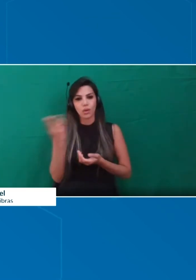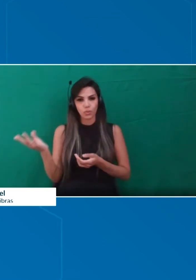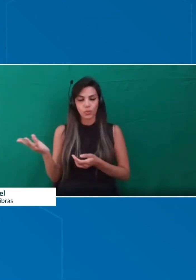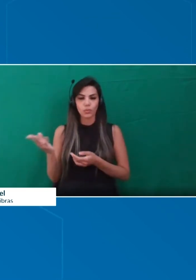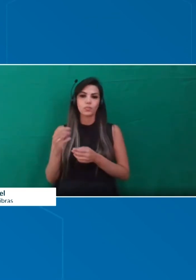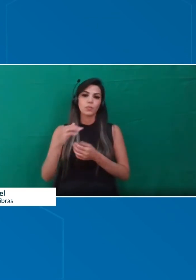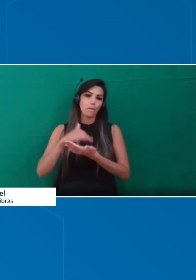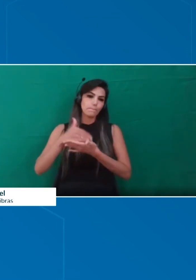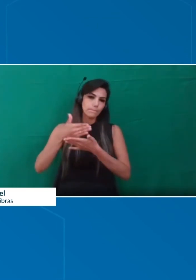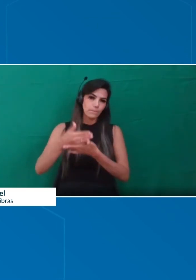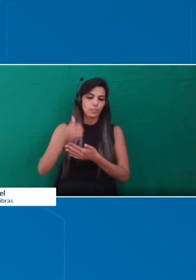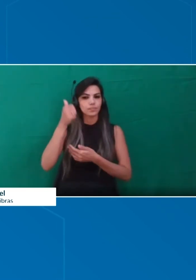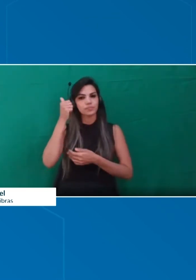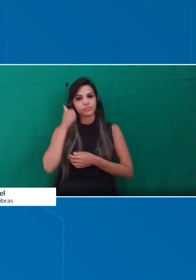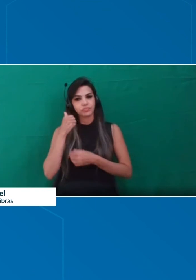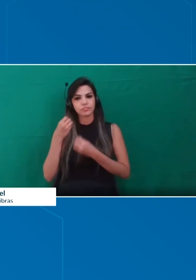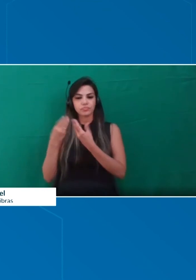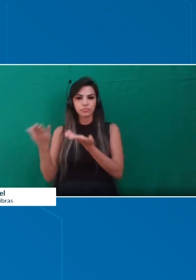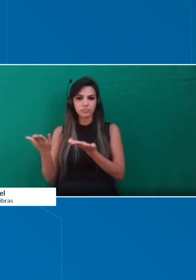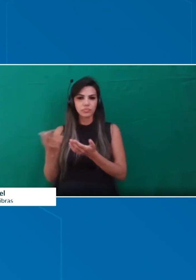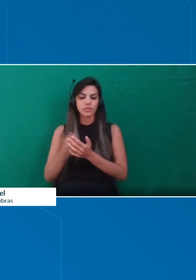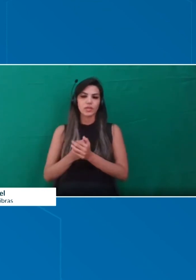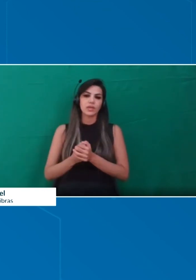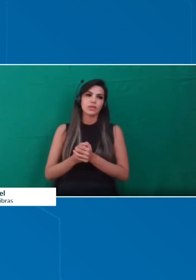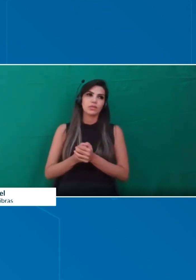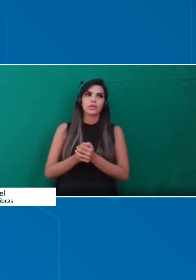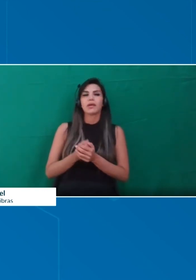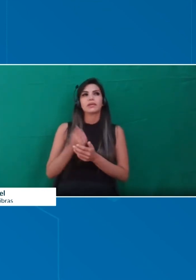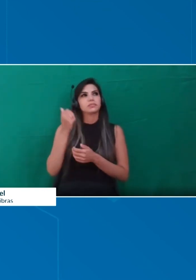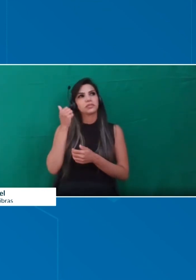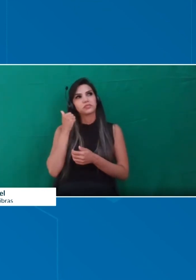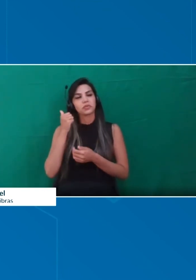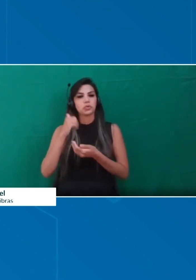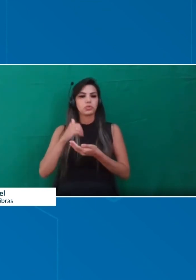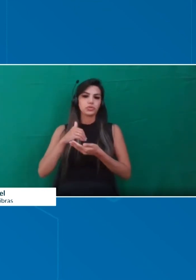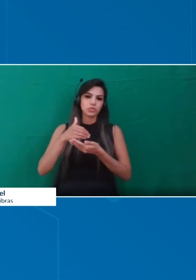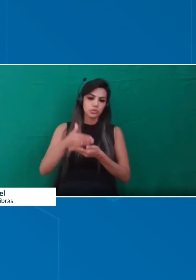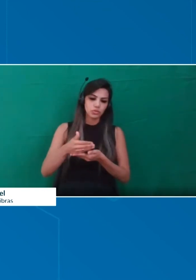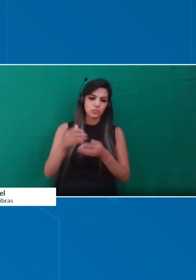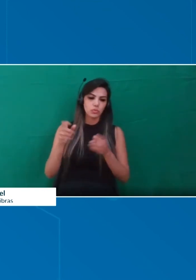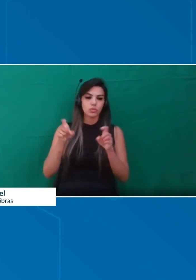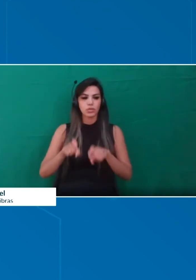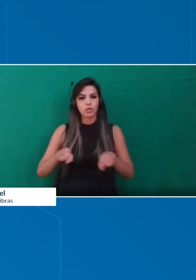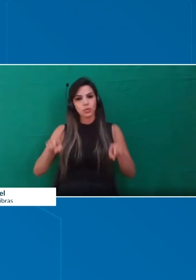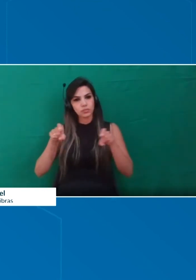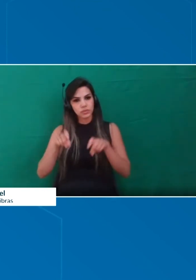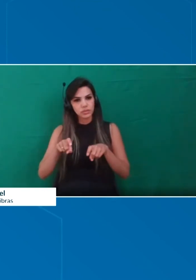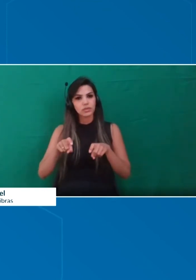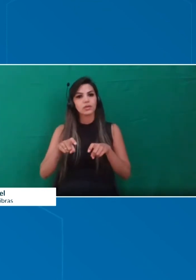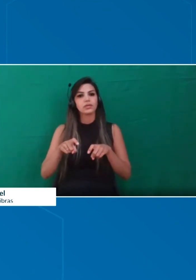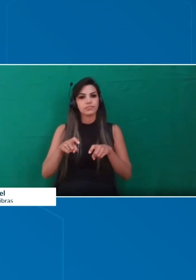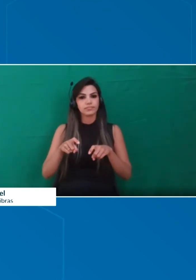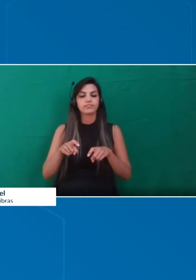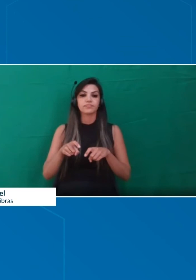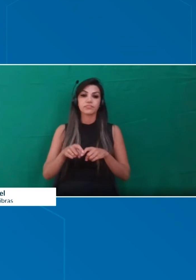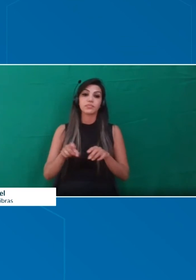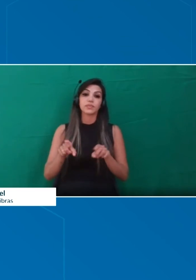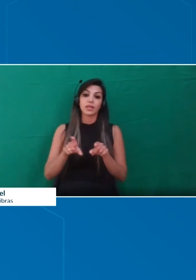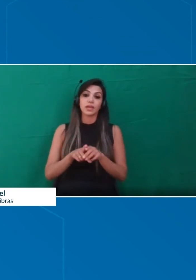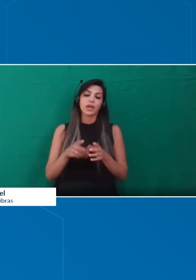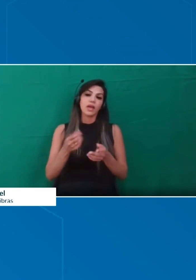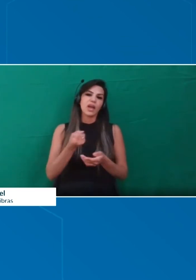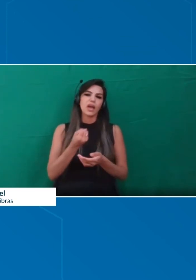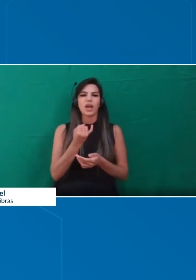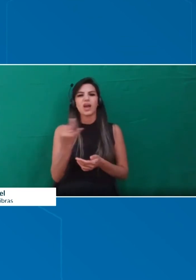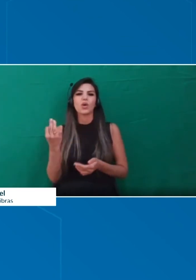né, tanto smartphones quanto notebooks, quanto desktops. Alguns alunos falam,